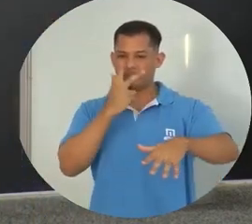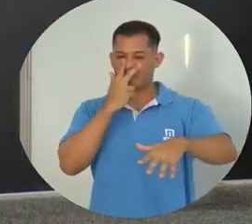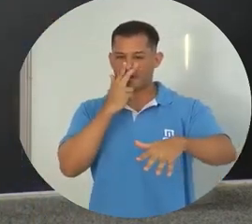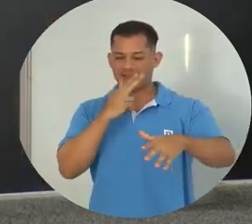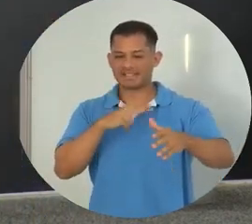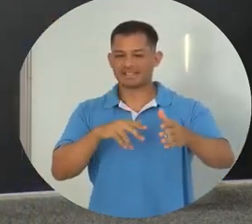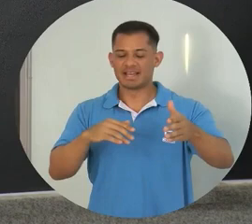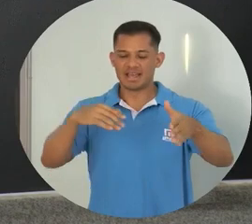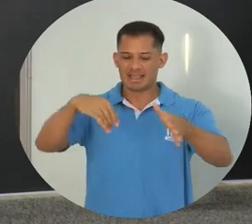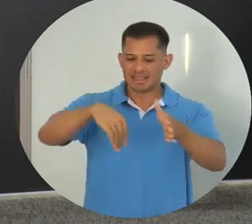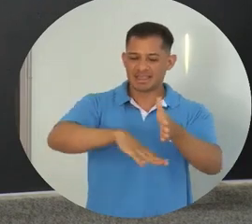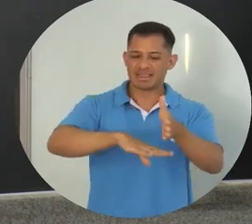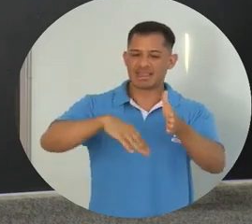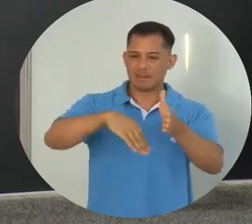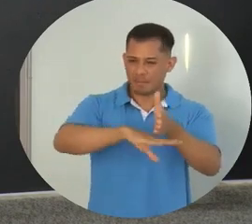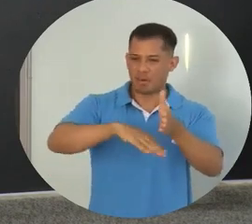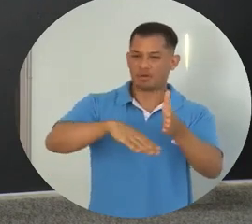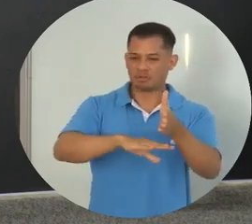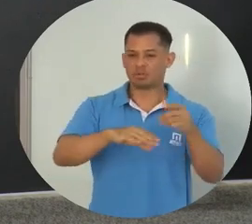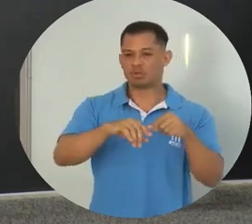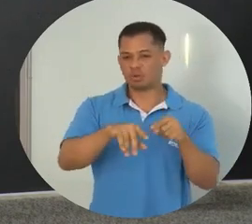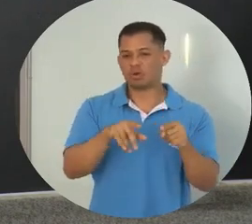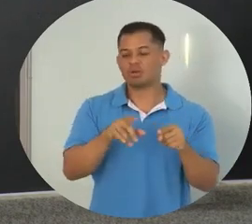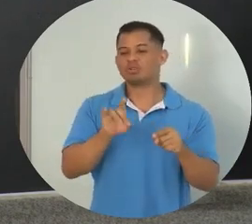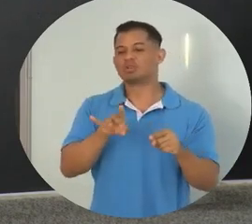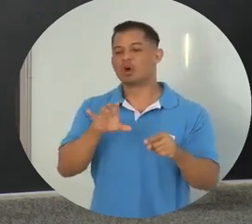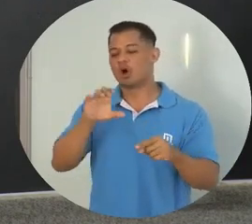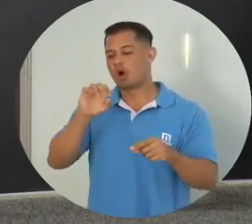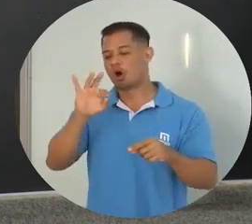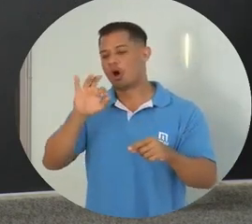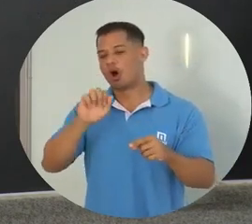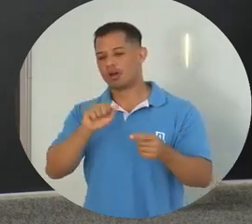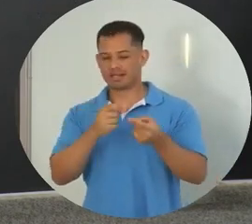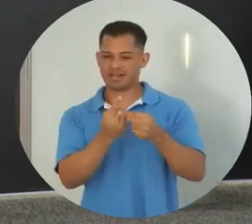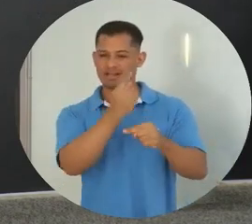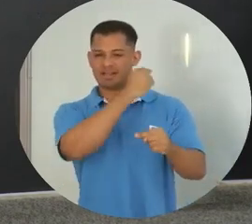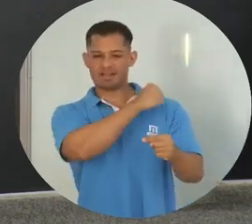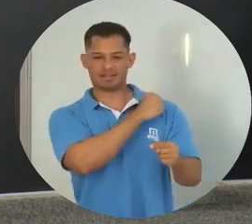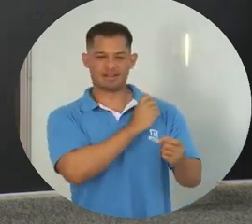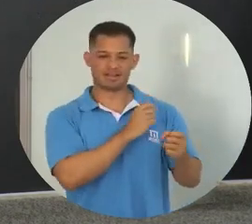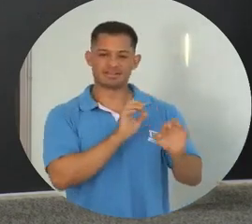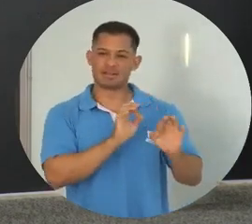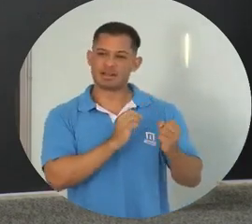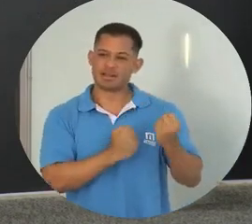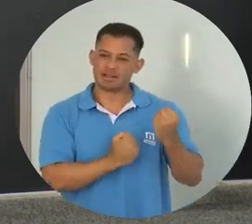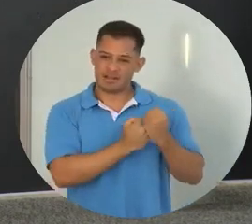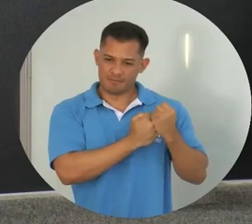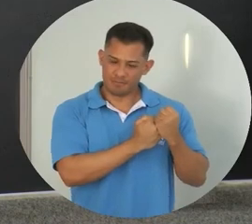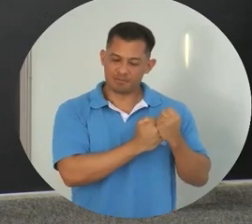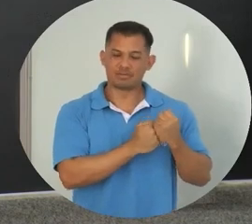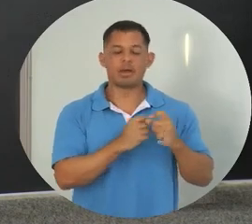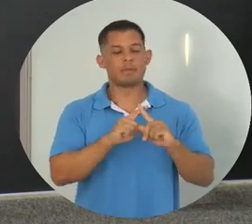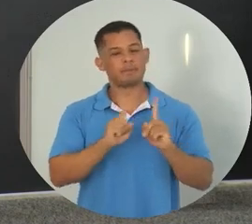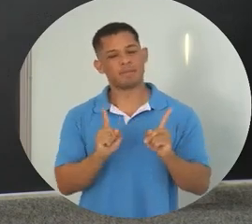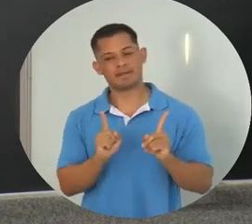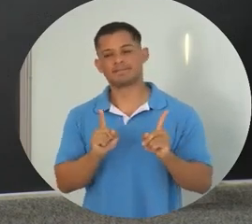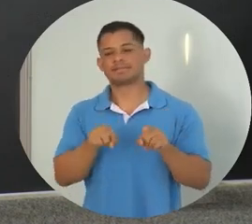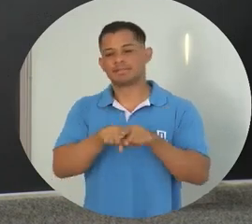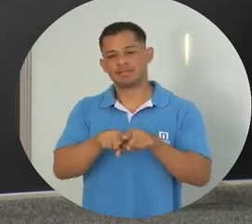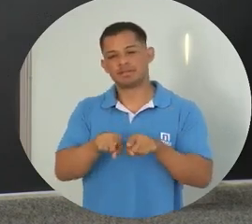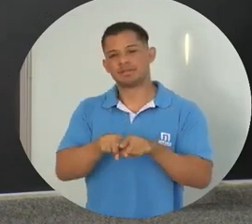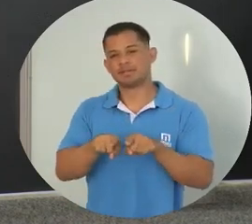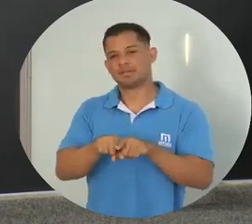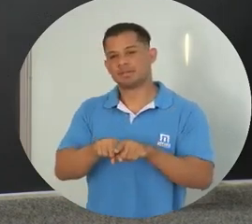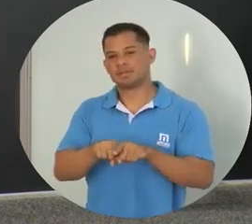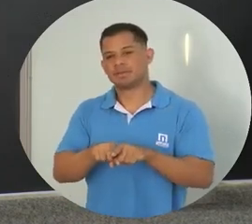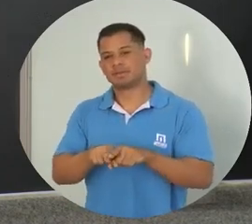considerado também nos critérios de projeto, não só a cota da época da execução do reforço, mas também